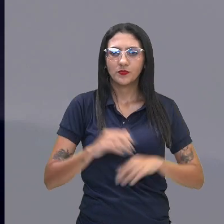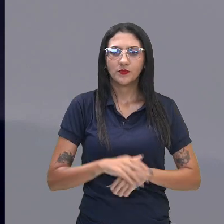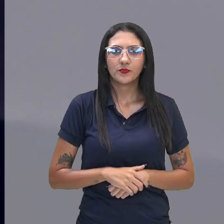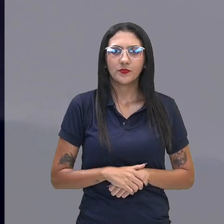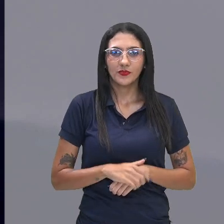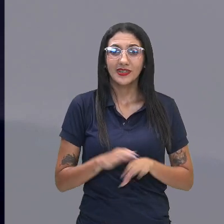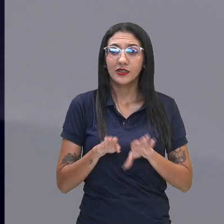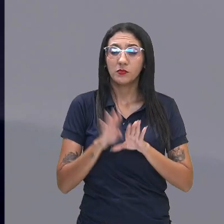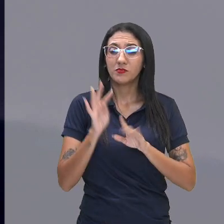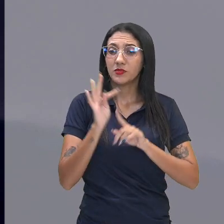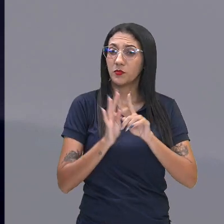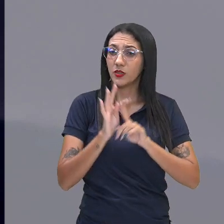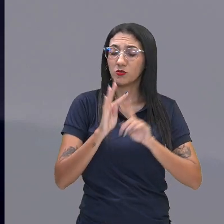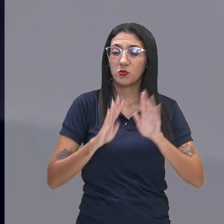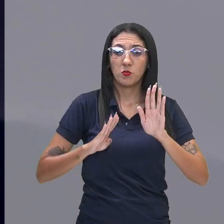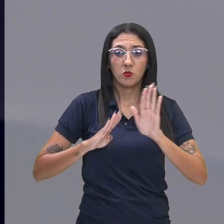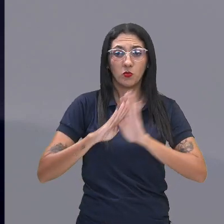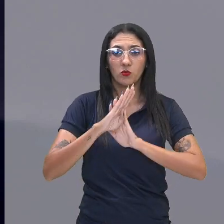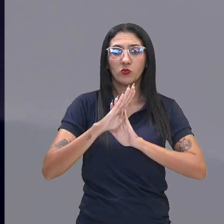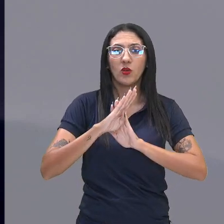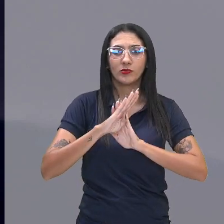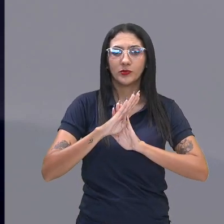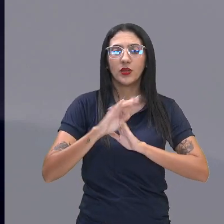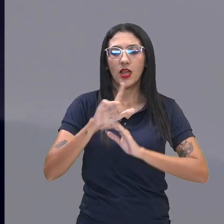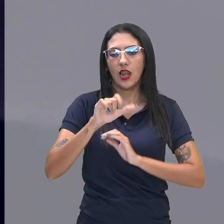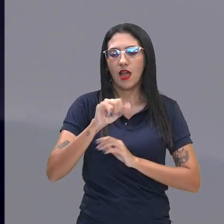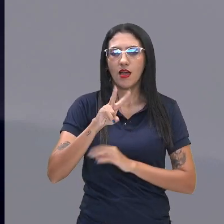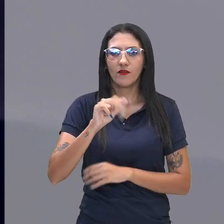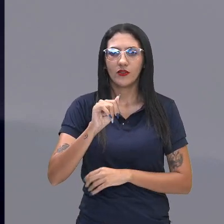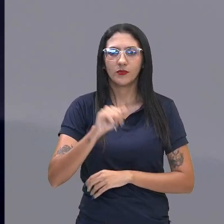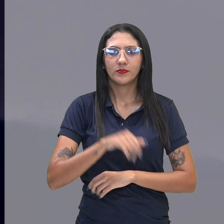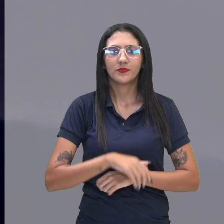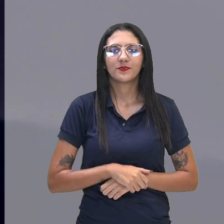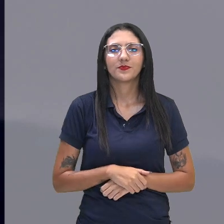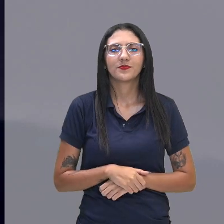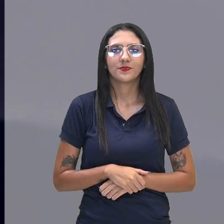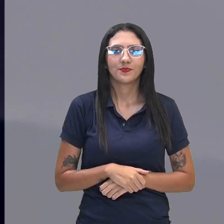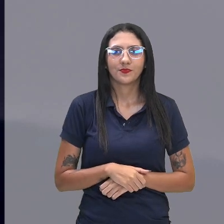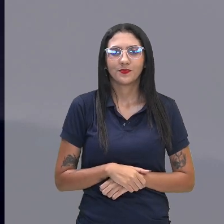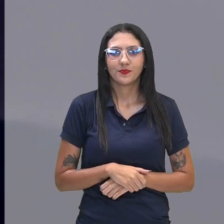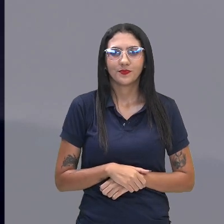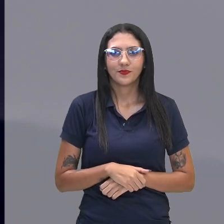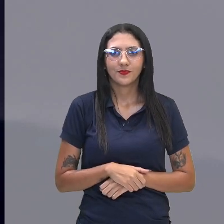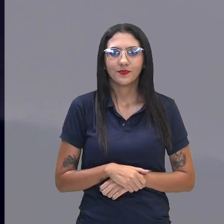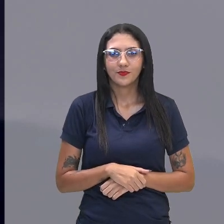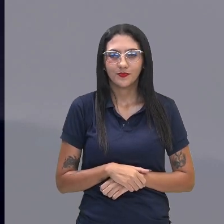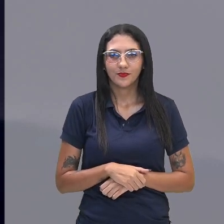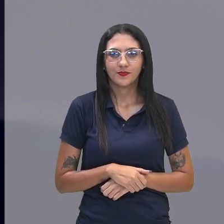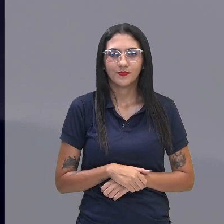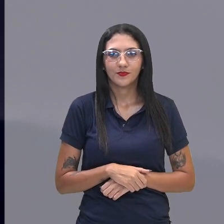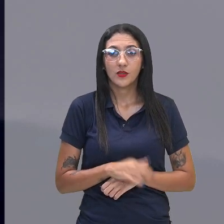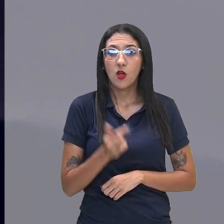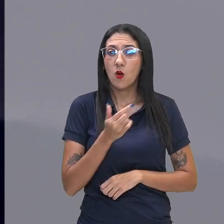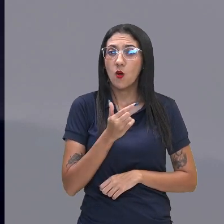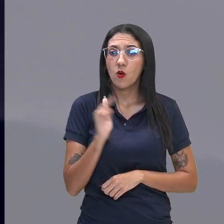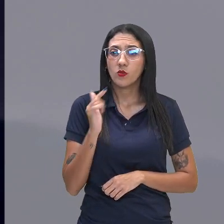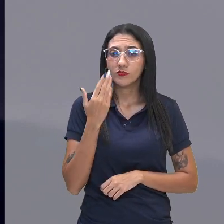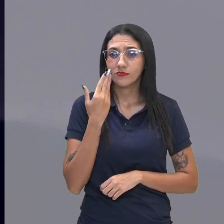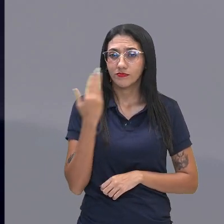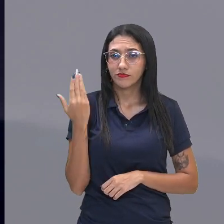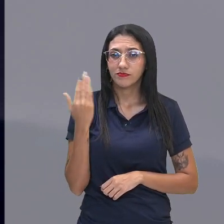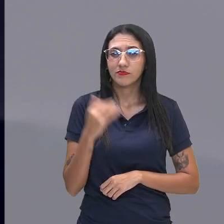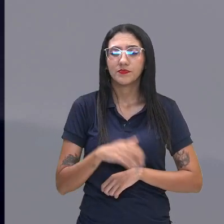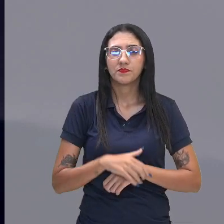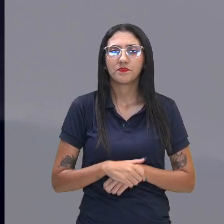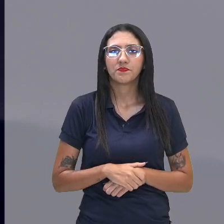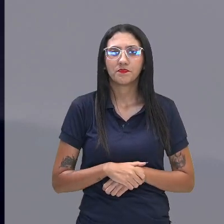em altas temperaturas, que é a lava do vulcão. Na outra imagem, a gente observa mais informações aí sobre esse vulcão. A última